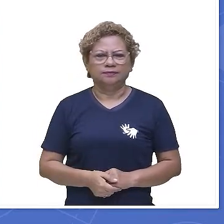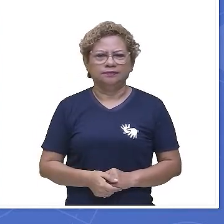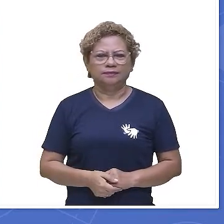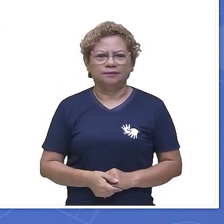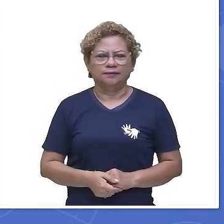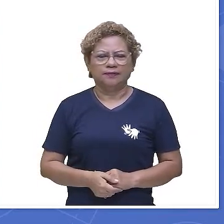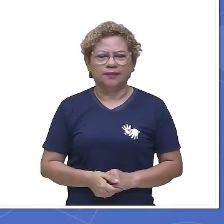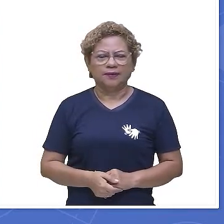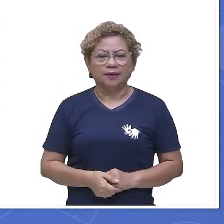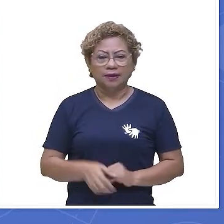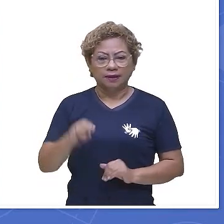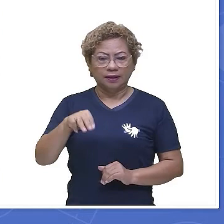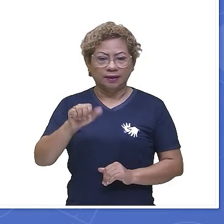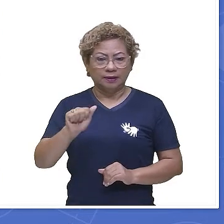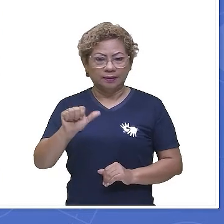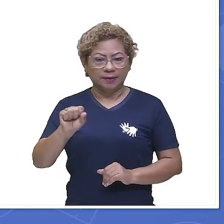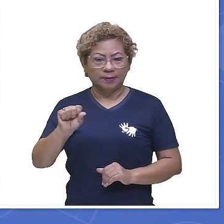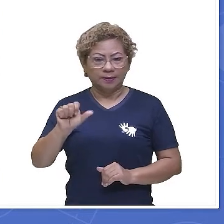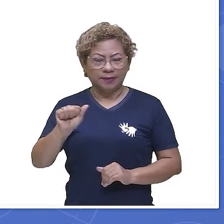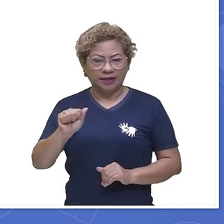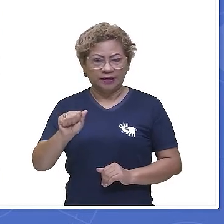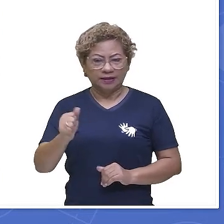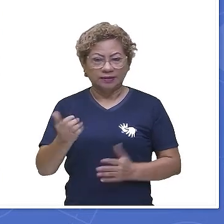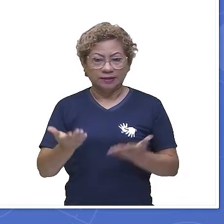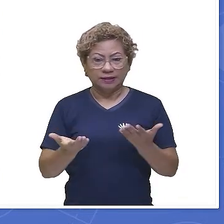A massa é uma grandeza?